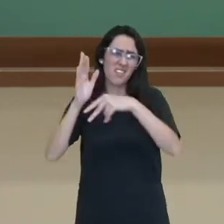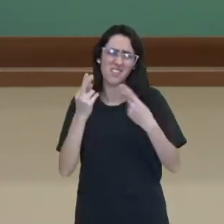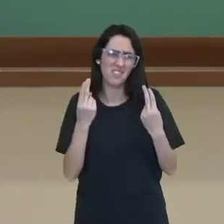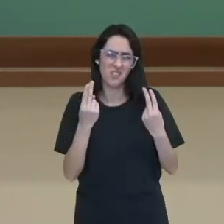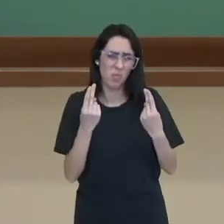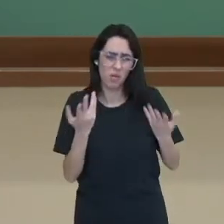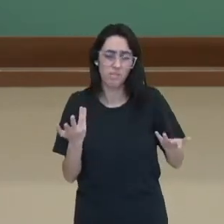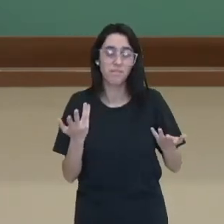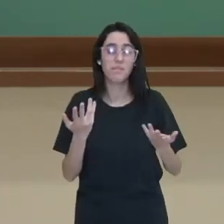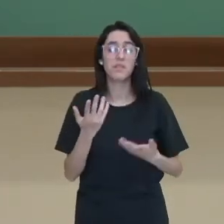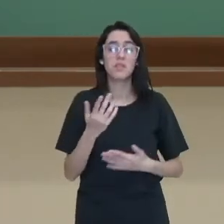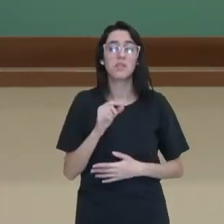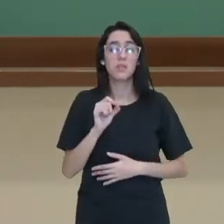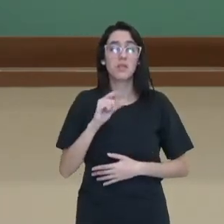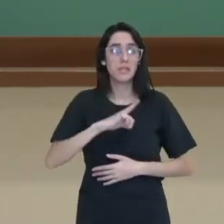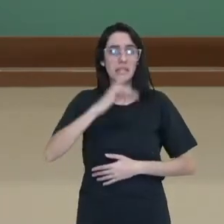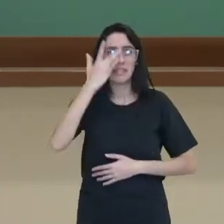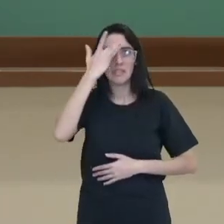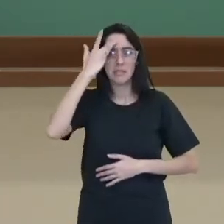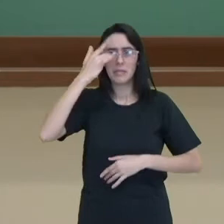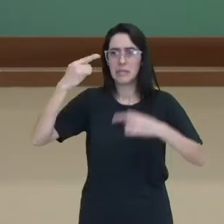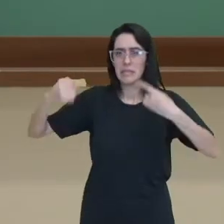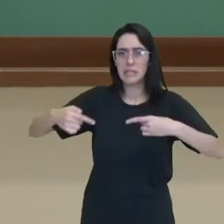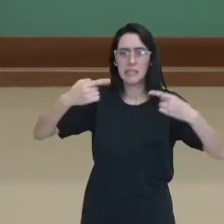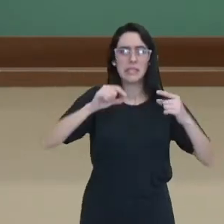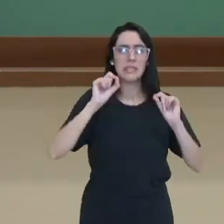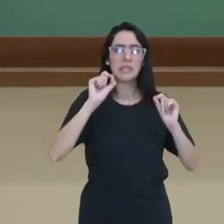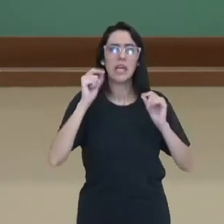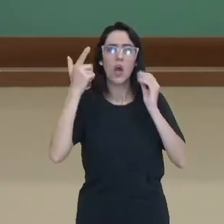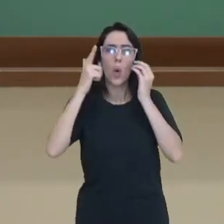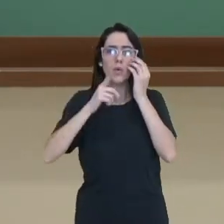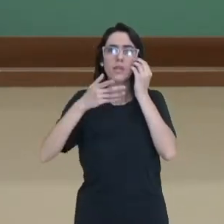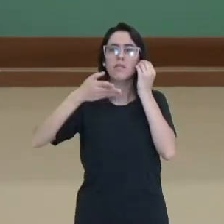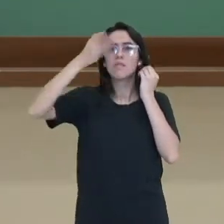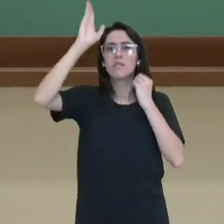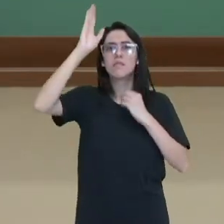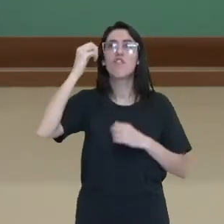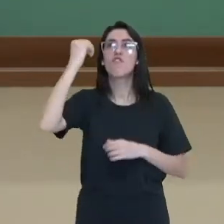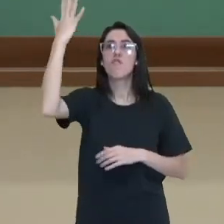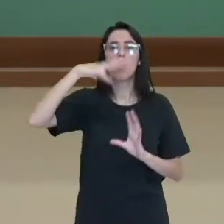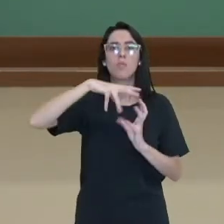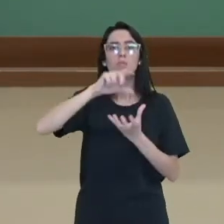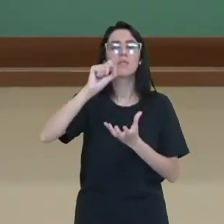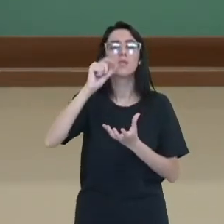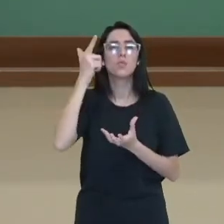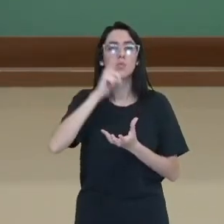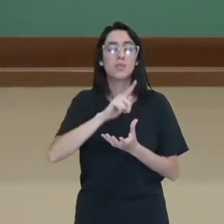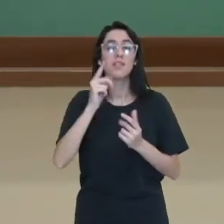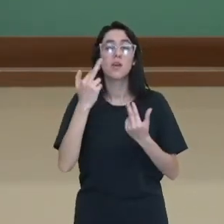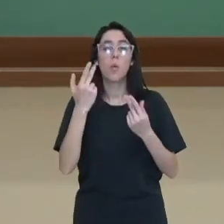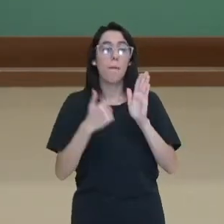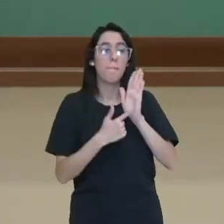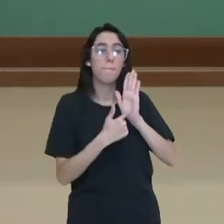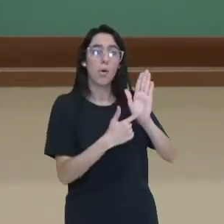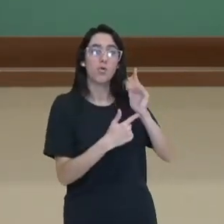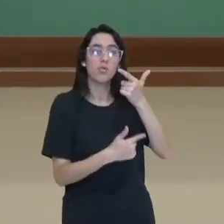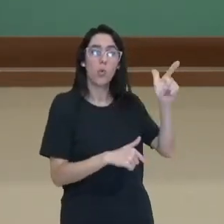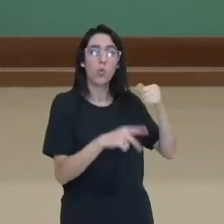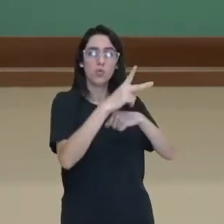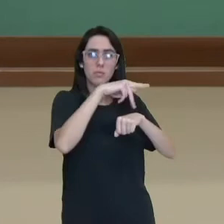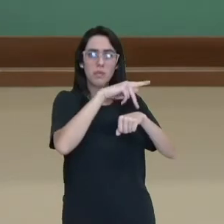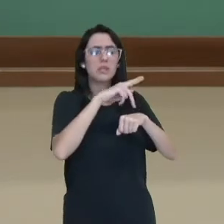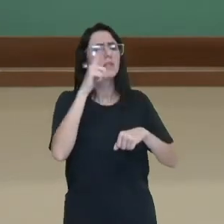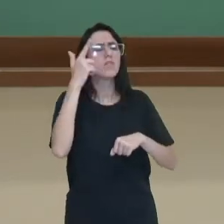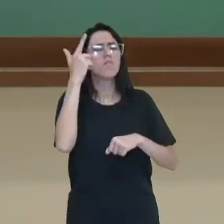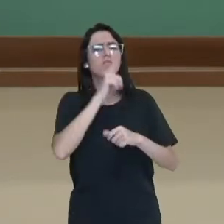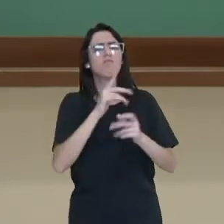A corrida espacial tinha por objetivo mostrar para o país adversário que você tinha tecnologia de conseguir carregar